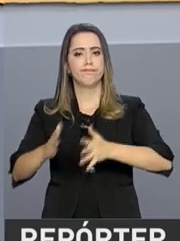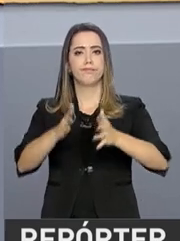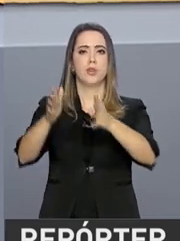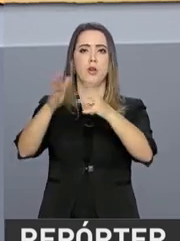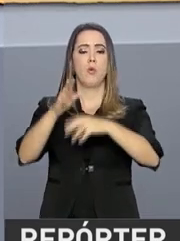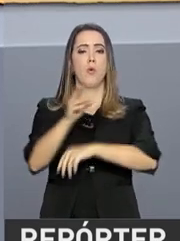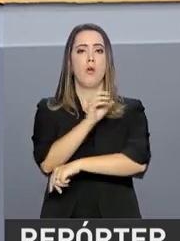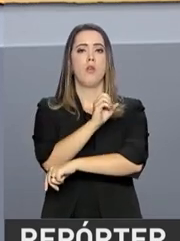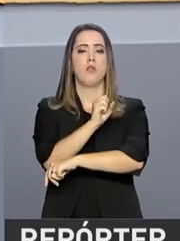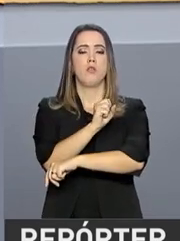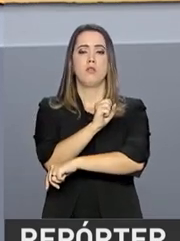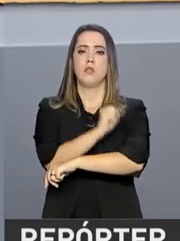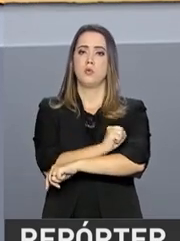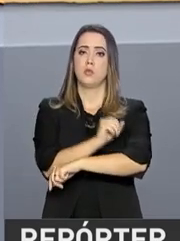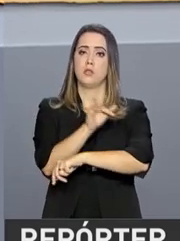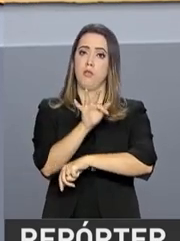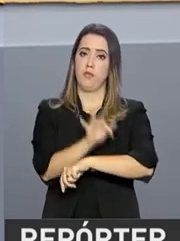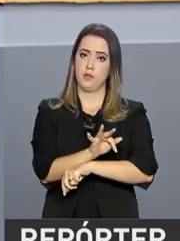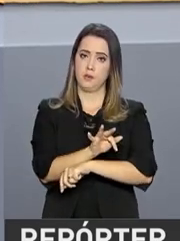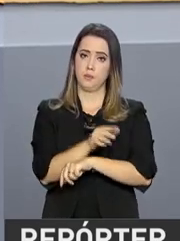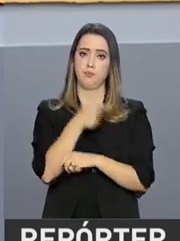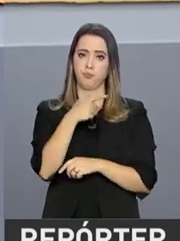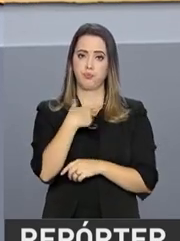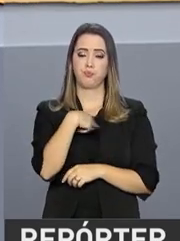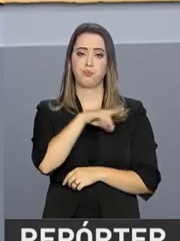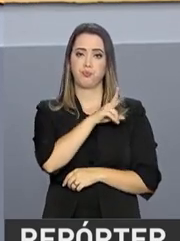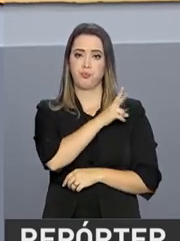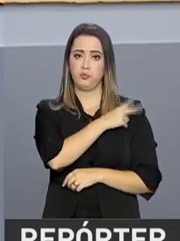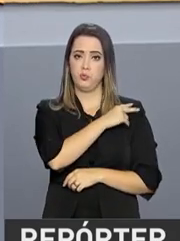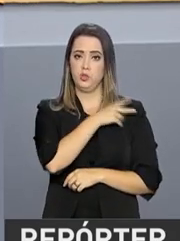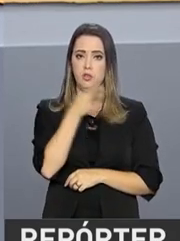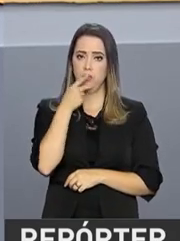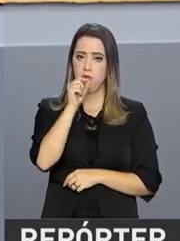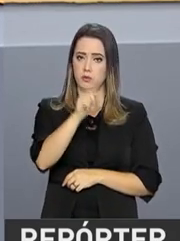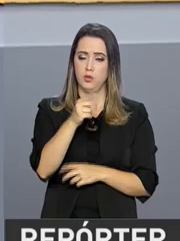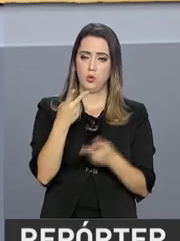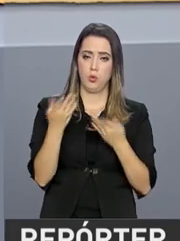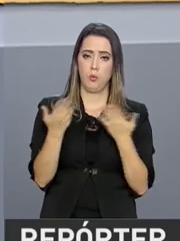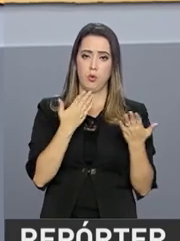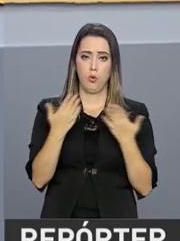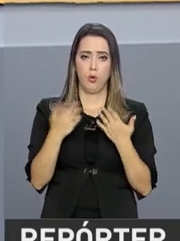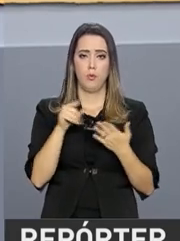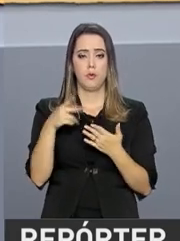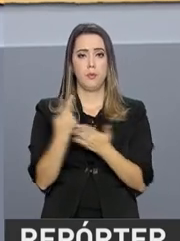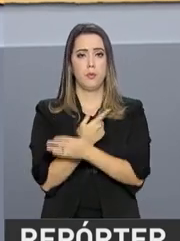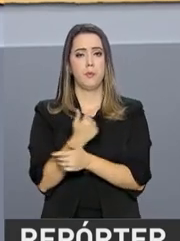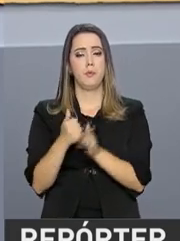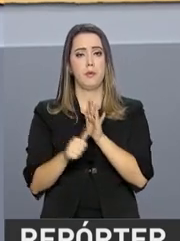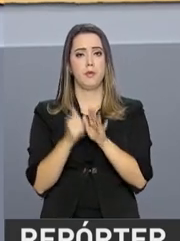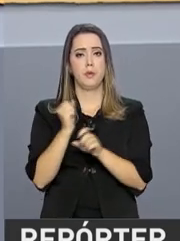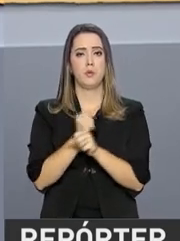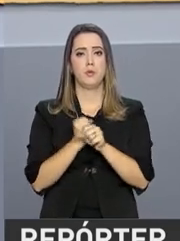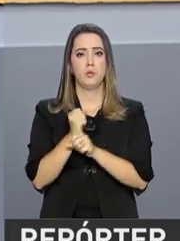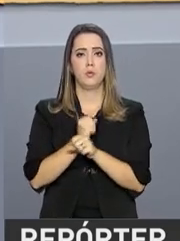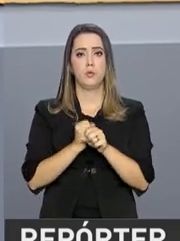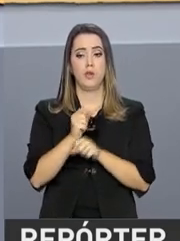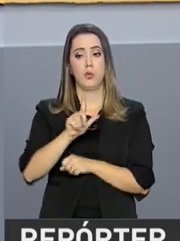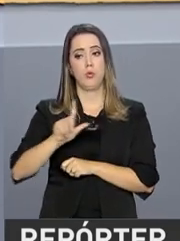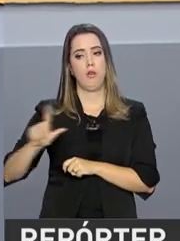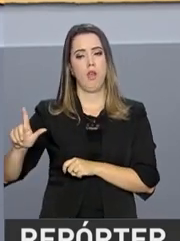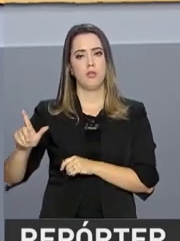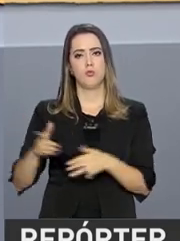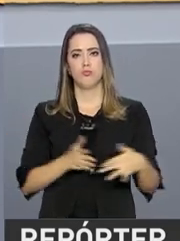regulação da agência nacional de águas oscar cordeiro falou da avaliação da agência sobre o primeiro ano de teste do eixo leste